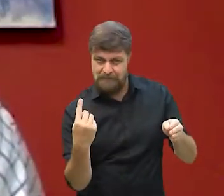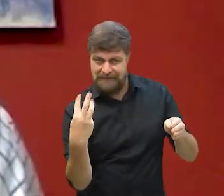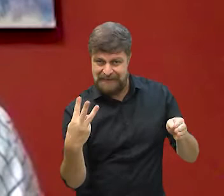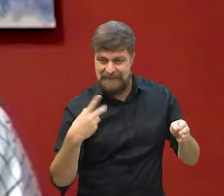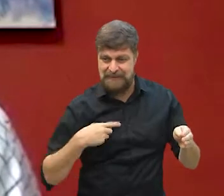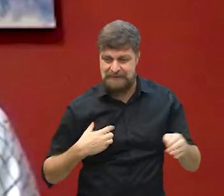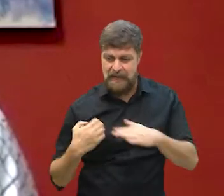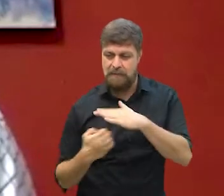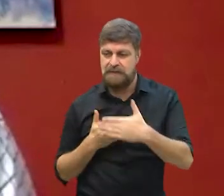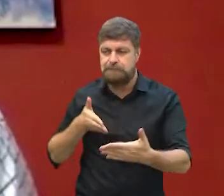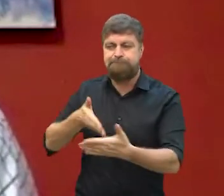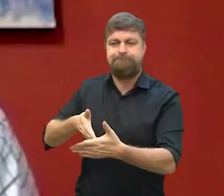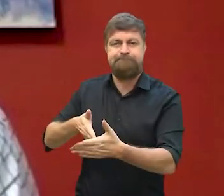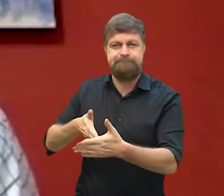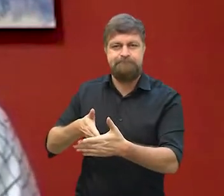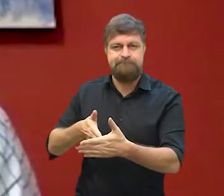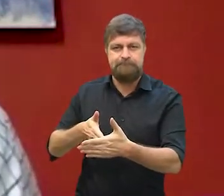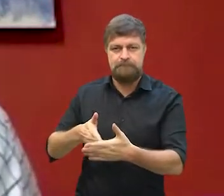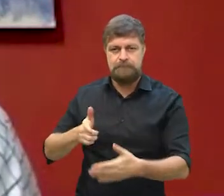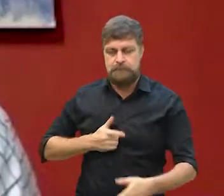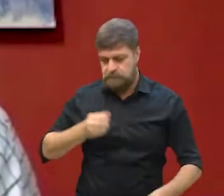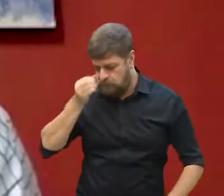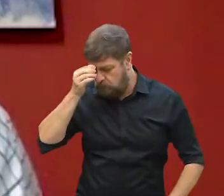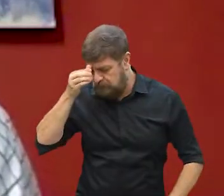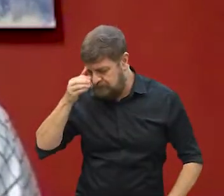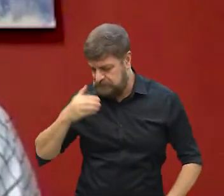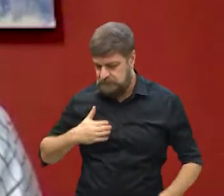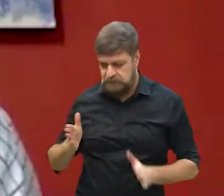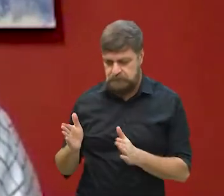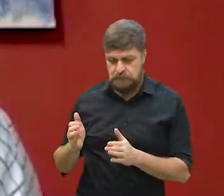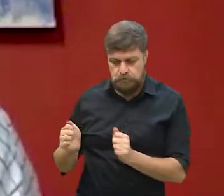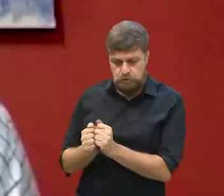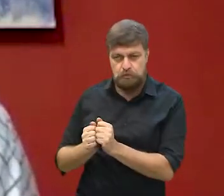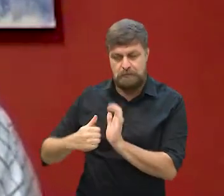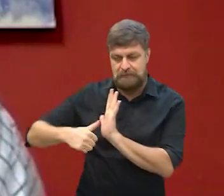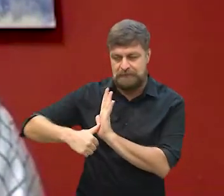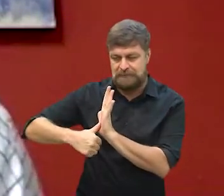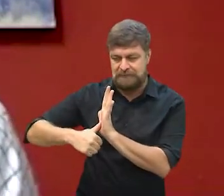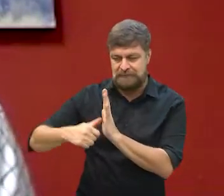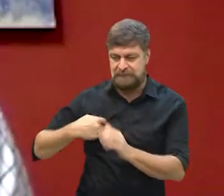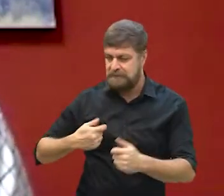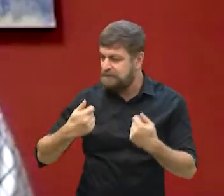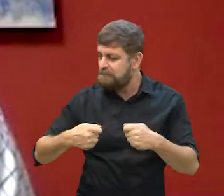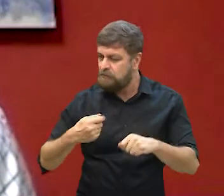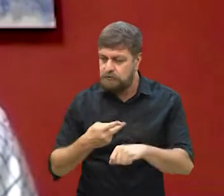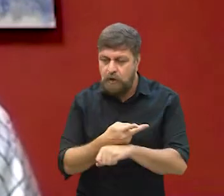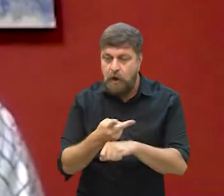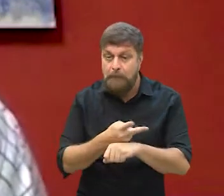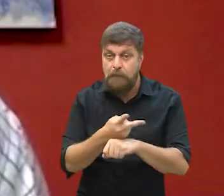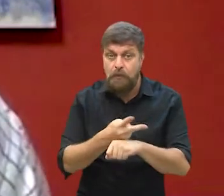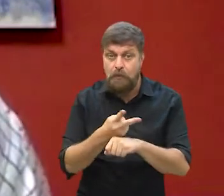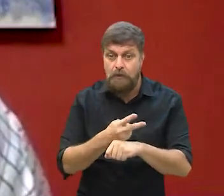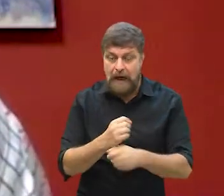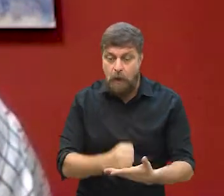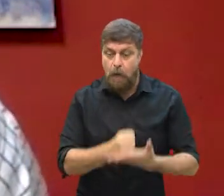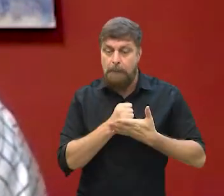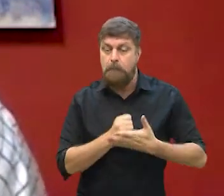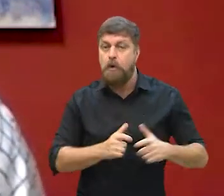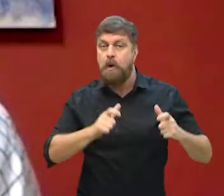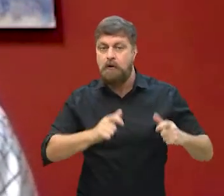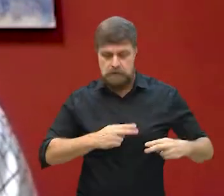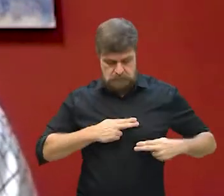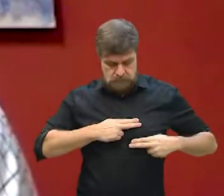ponto que ela não crescia mais. O meu conhecimento do meu sócio era o suficiente. E aí a gente procurou um apoio do Sebrae,